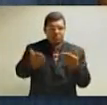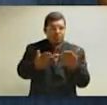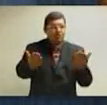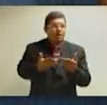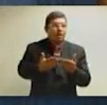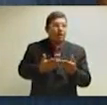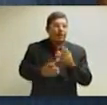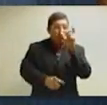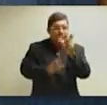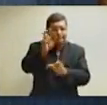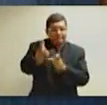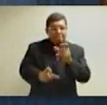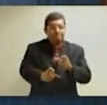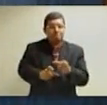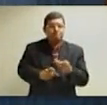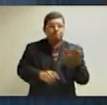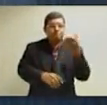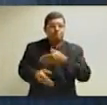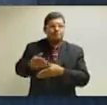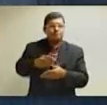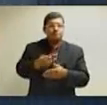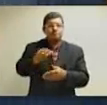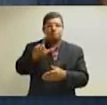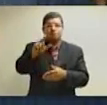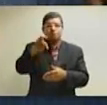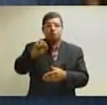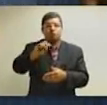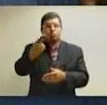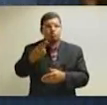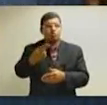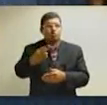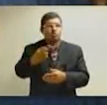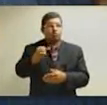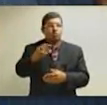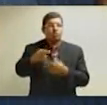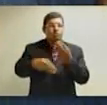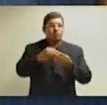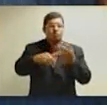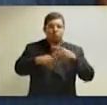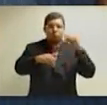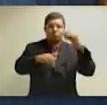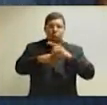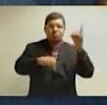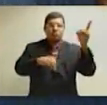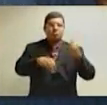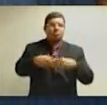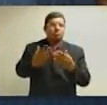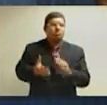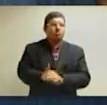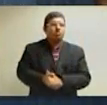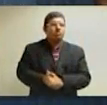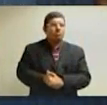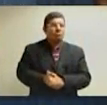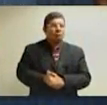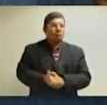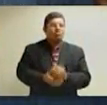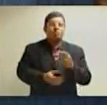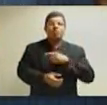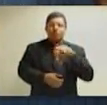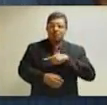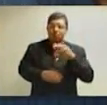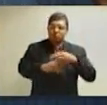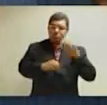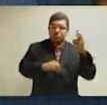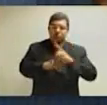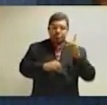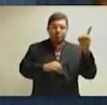especialização na forma de especialização lato sensu ou estrito sensu, como mestrado e doutorado. E para que quem tem